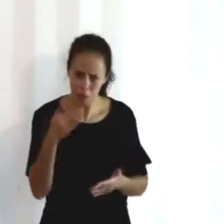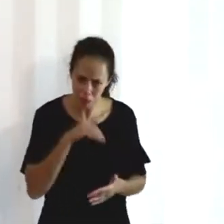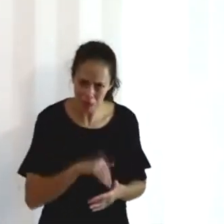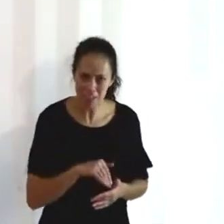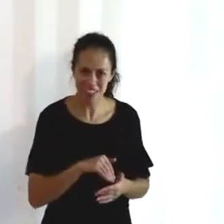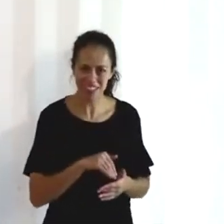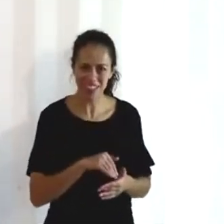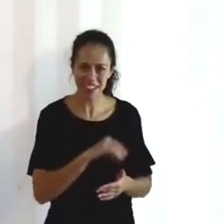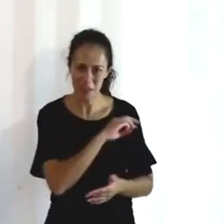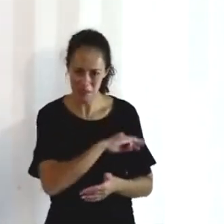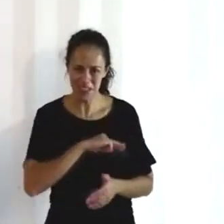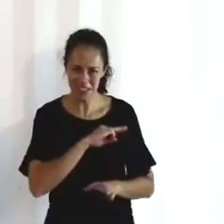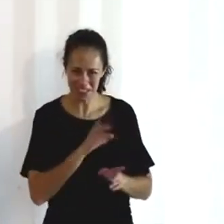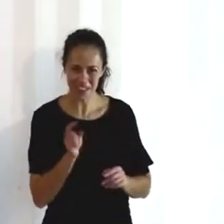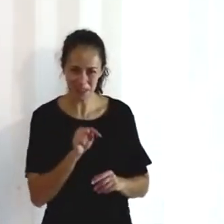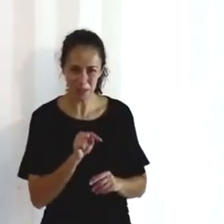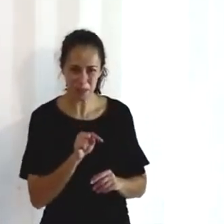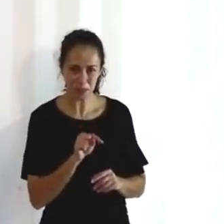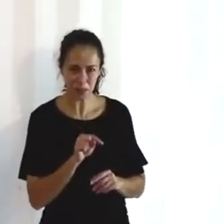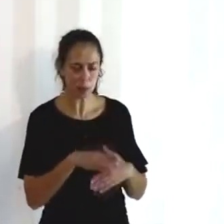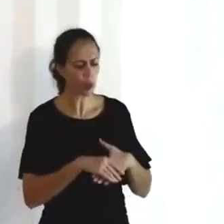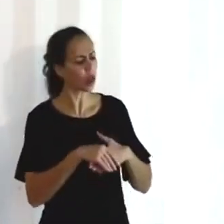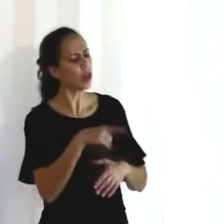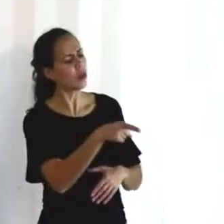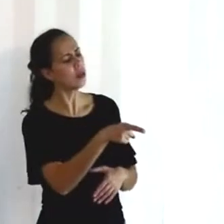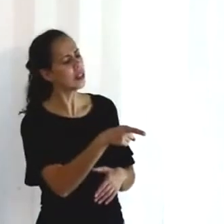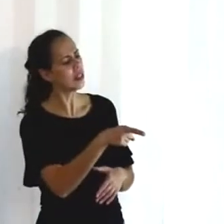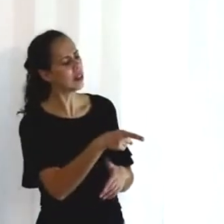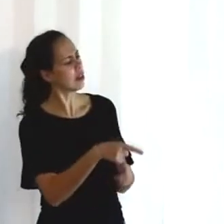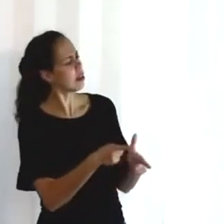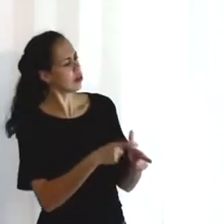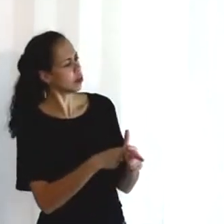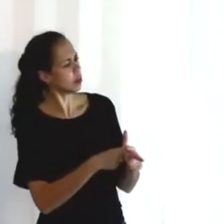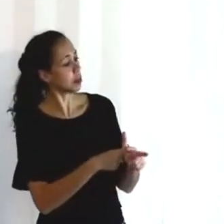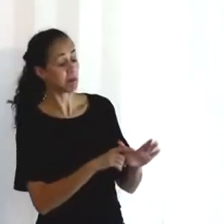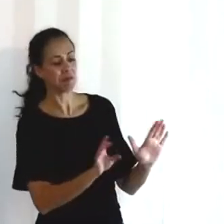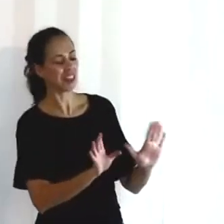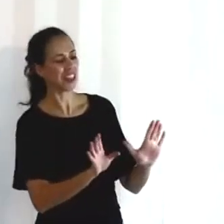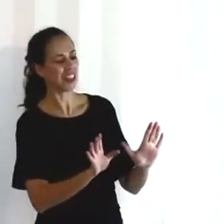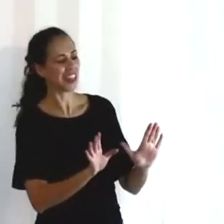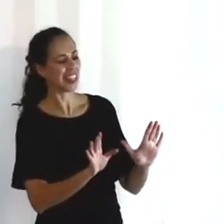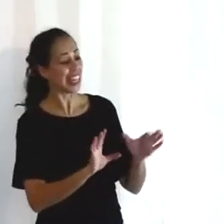agora? E ele saiu dali muito feliz,